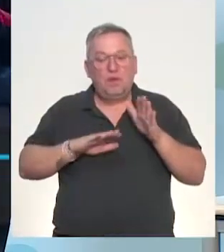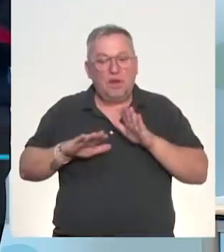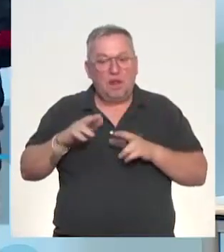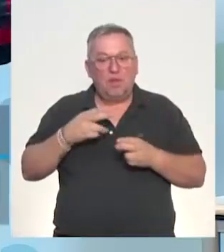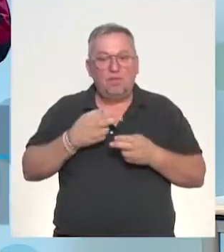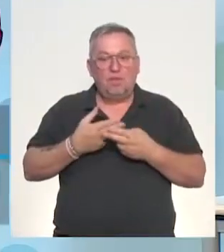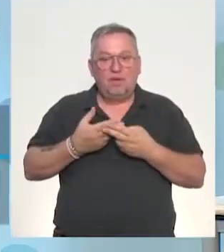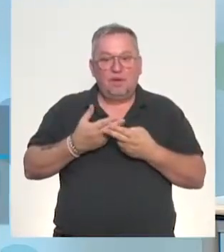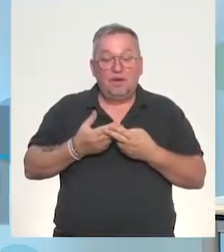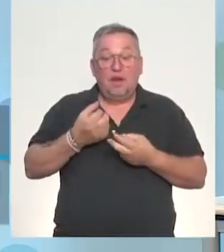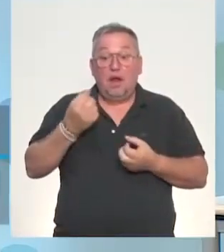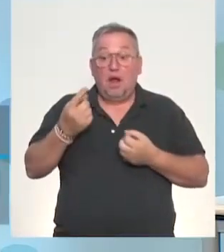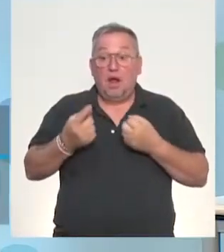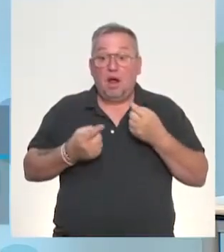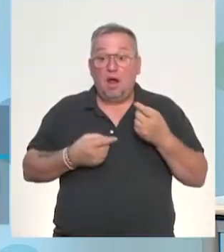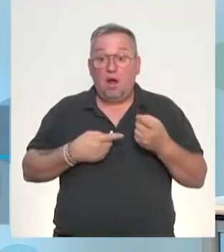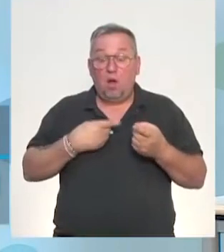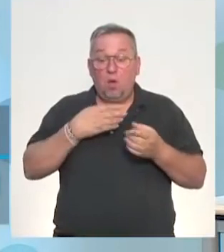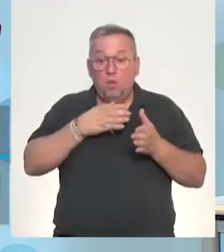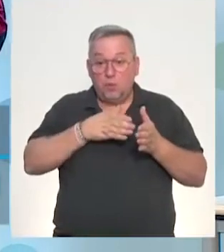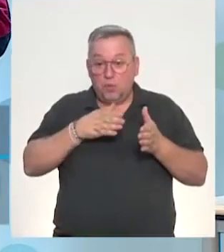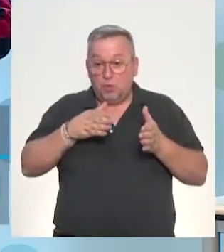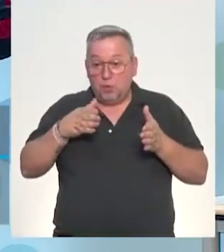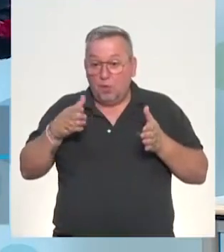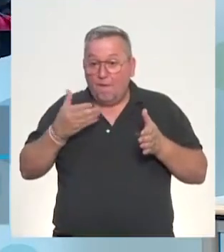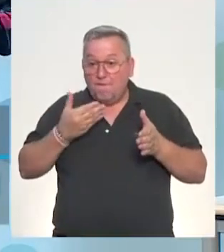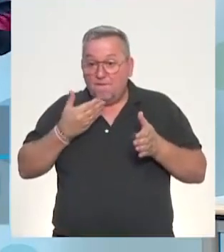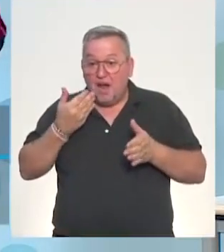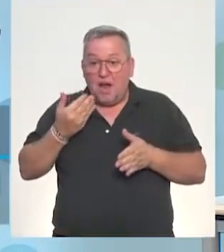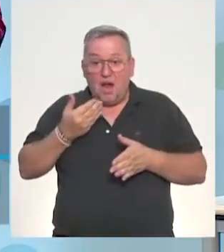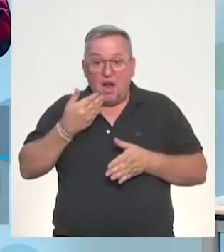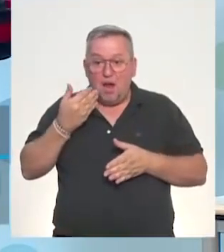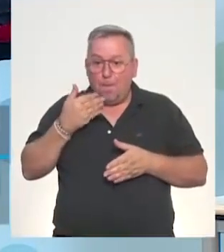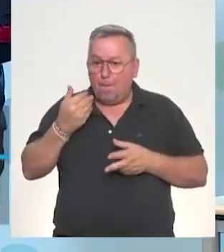paciência. Algumas sequências são muito fáceis da gente perceber